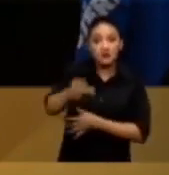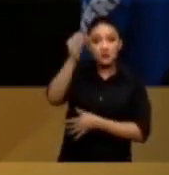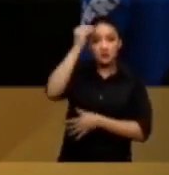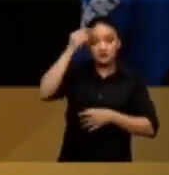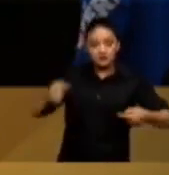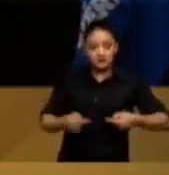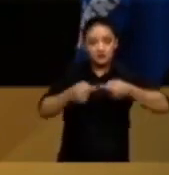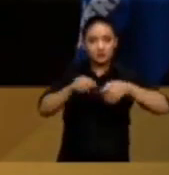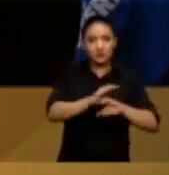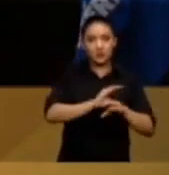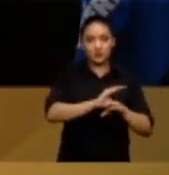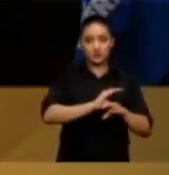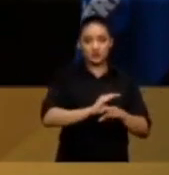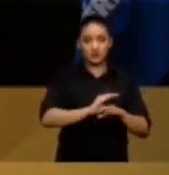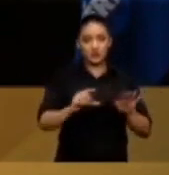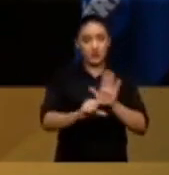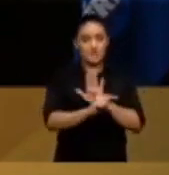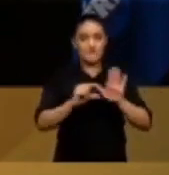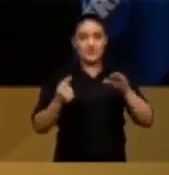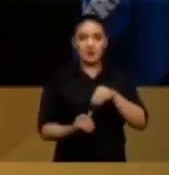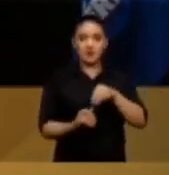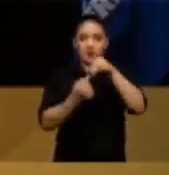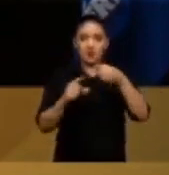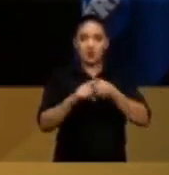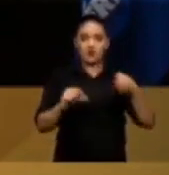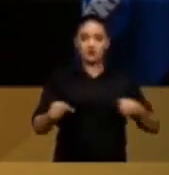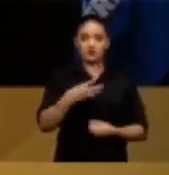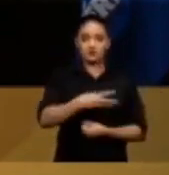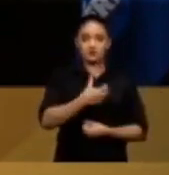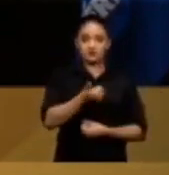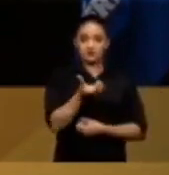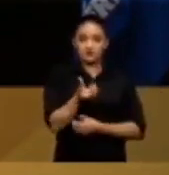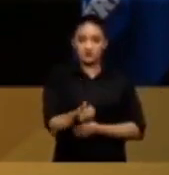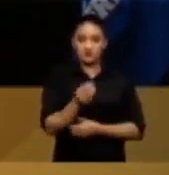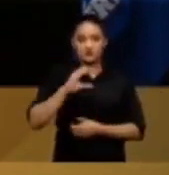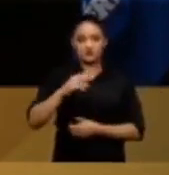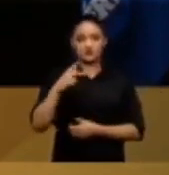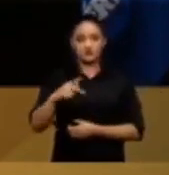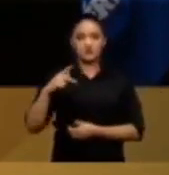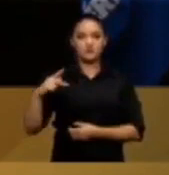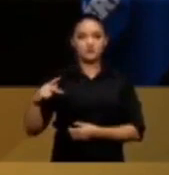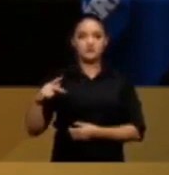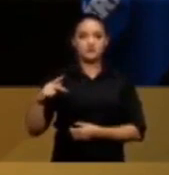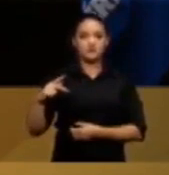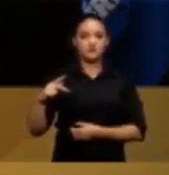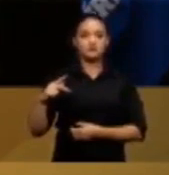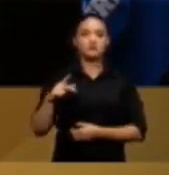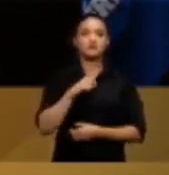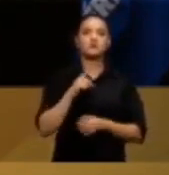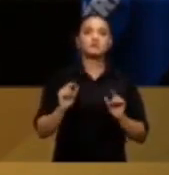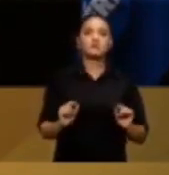do dispositivo. O parágrafo único do artigo 316 do Código de Processo Penal dispõe